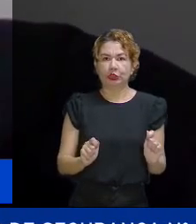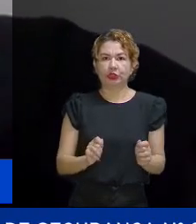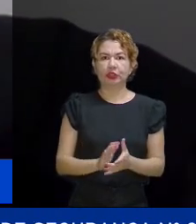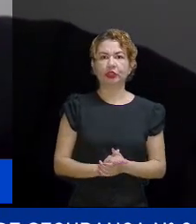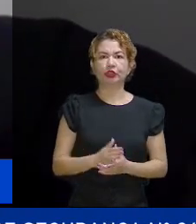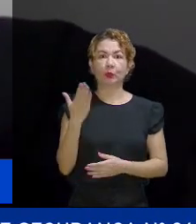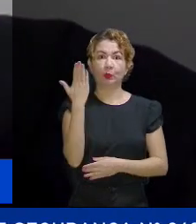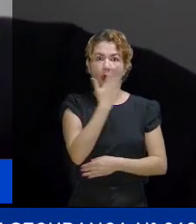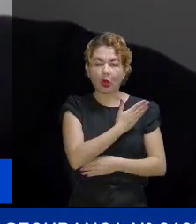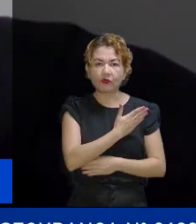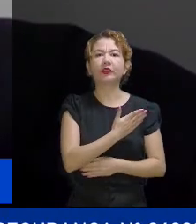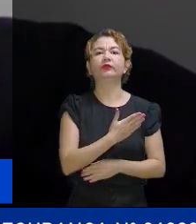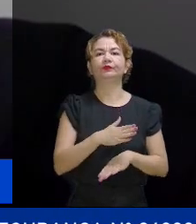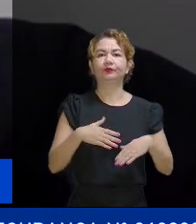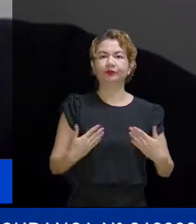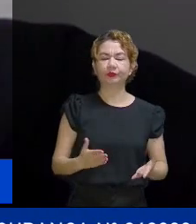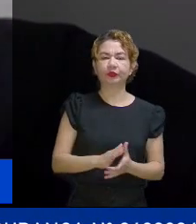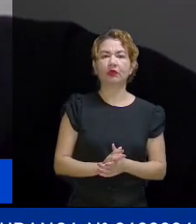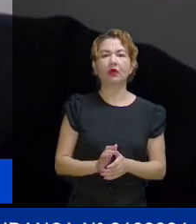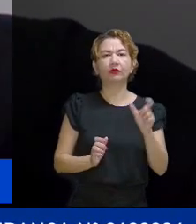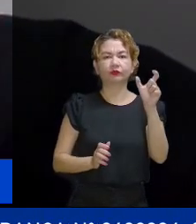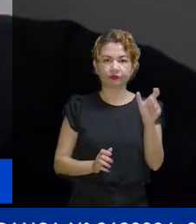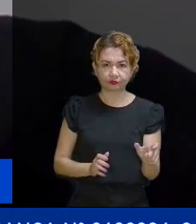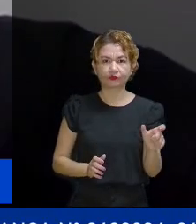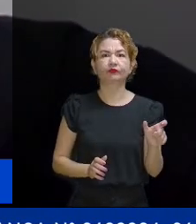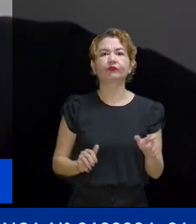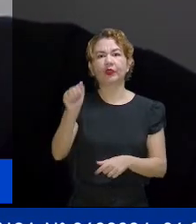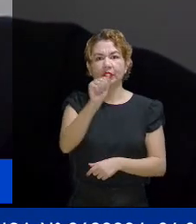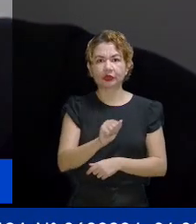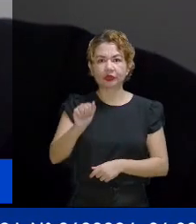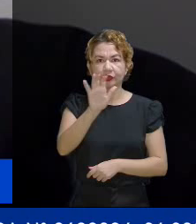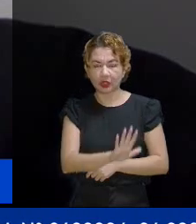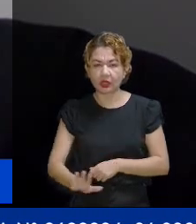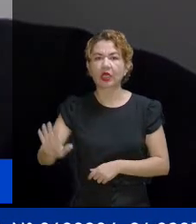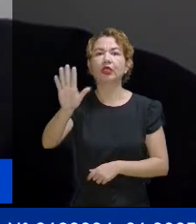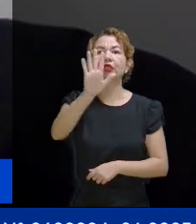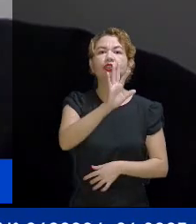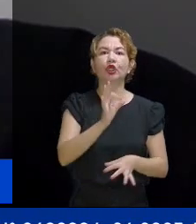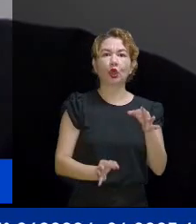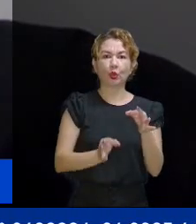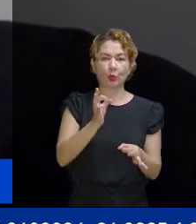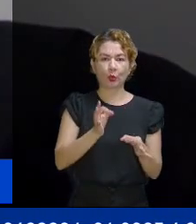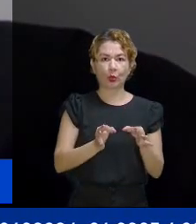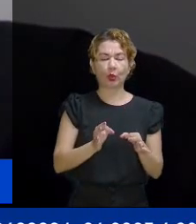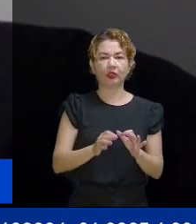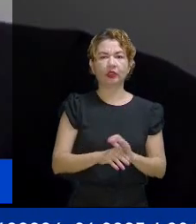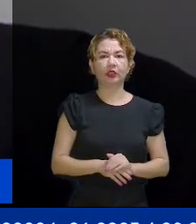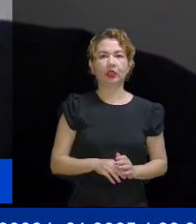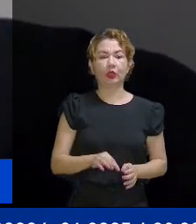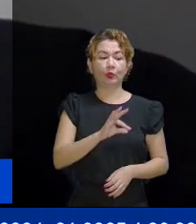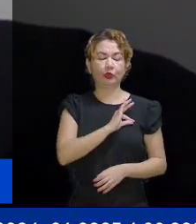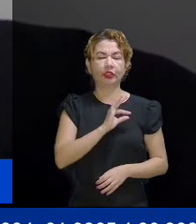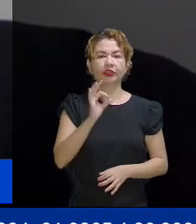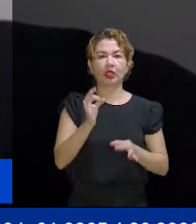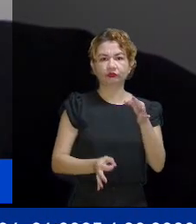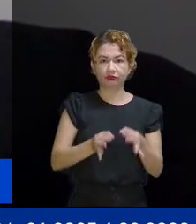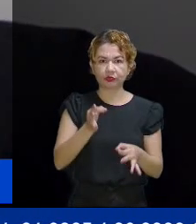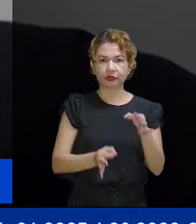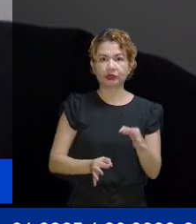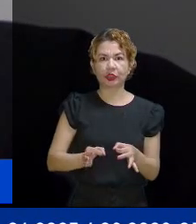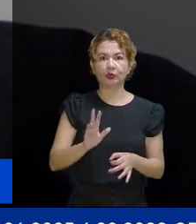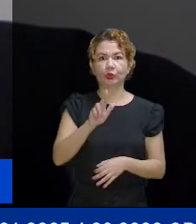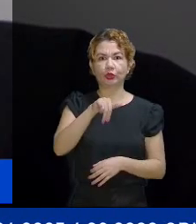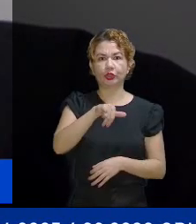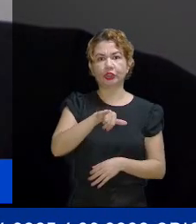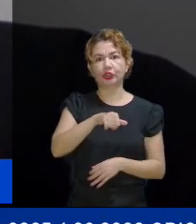probatória. No presente caso, a Impetrante, Associação Nacional dos Agentes de Polícia do Poder Judiciário da União, busca, por